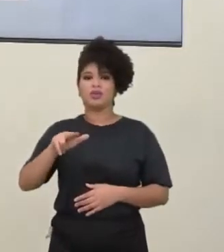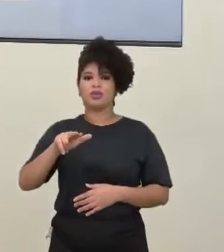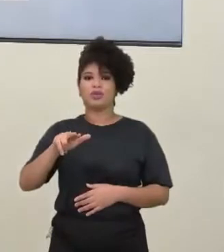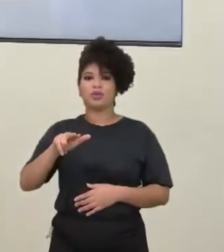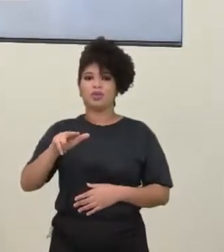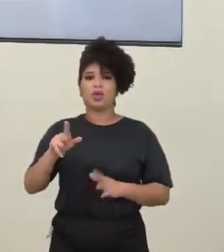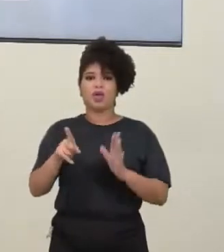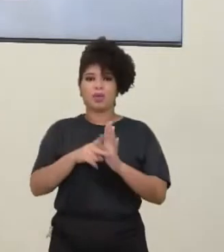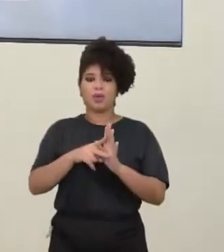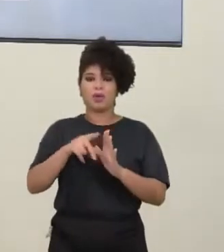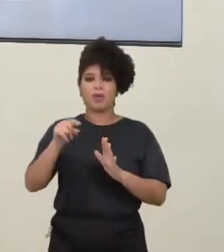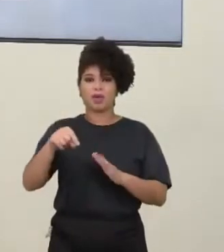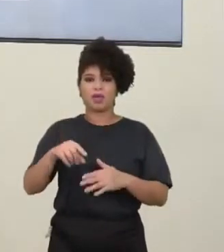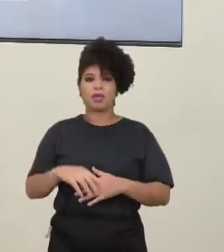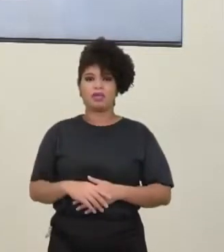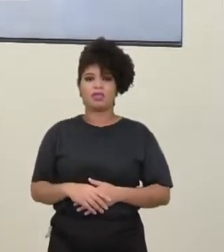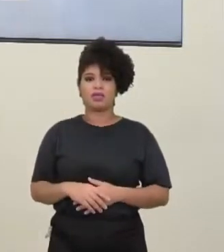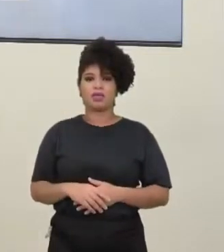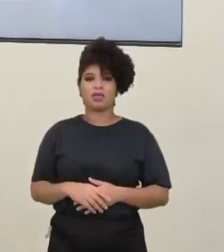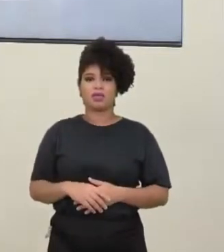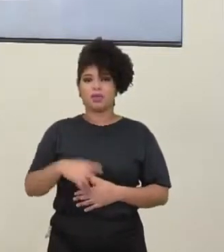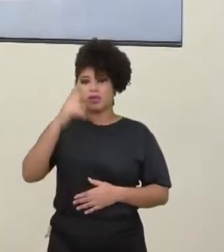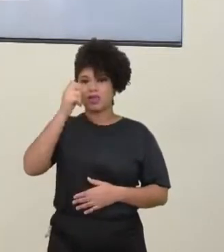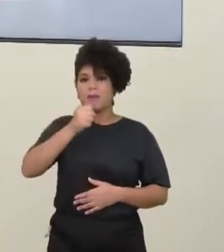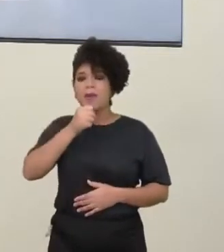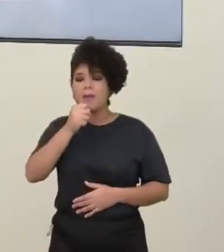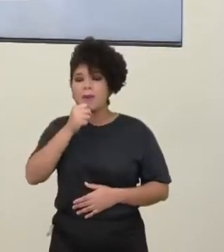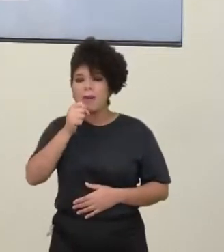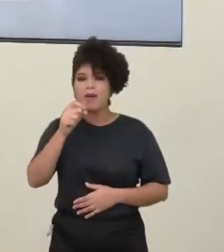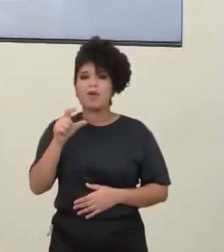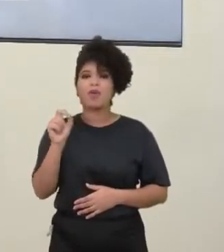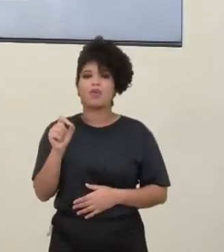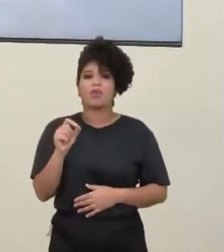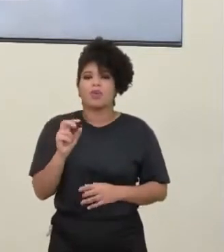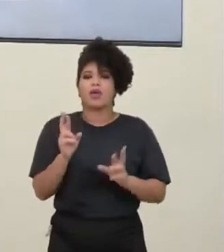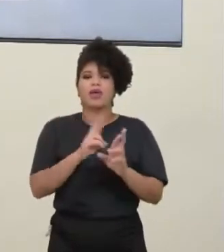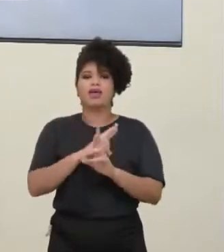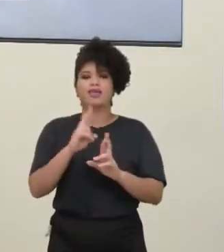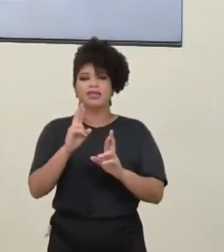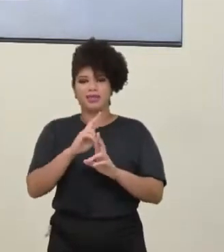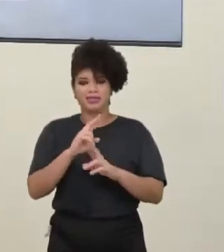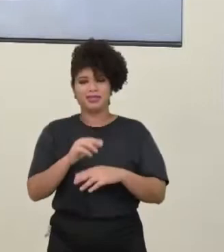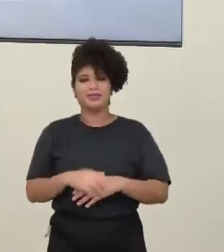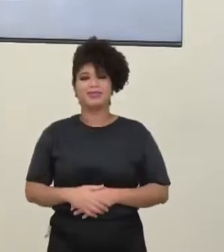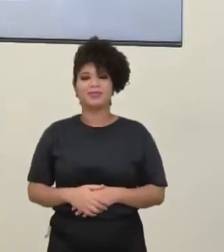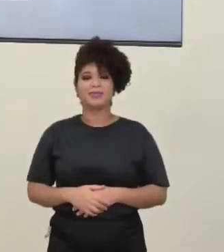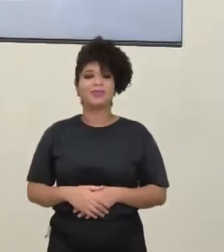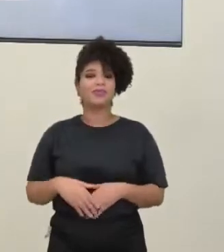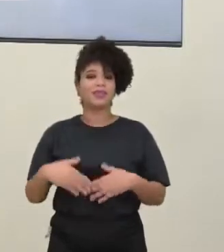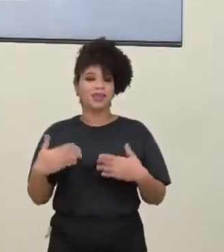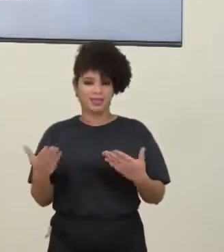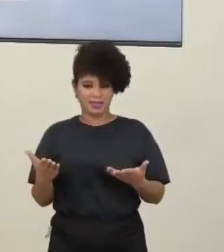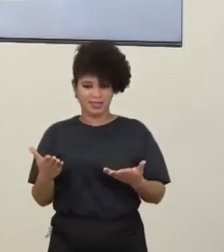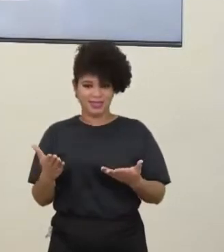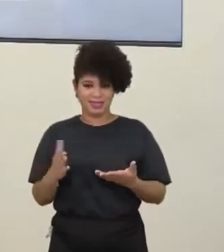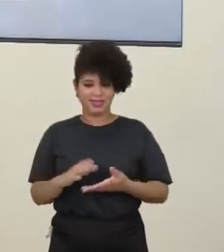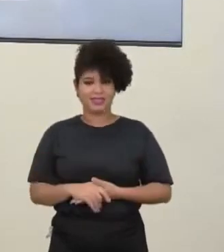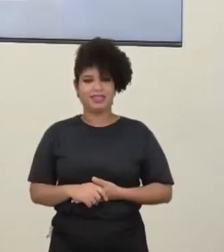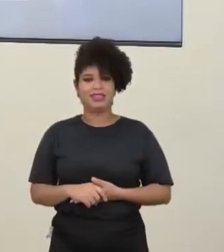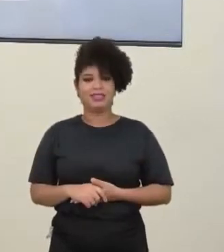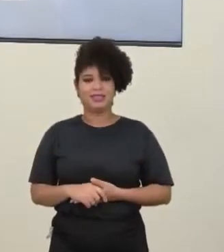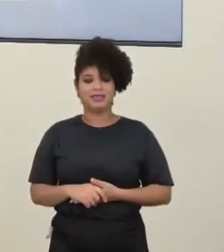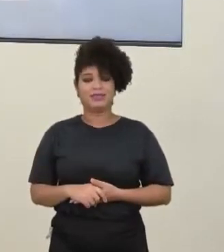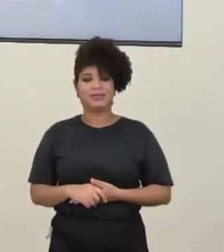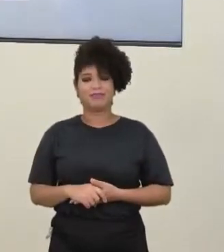do intérprete, tá? É que a gente associa a música a quem está interpretando, porque obviamente,